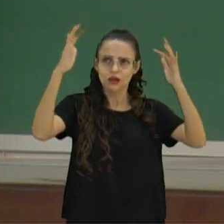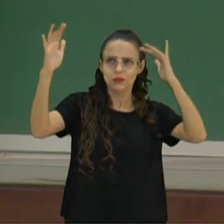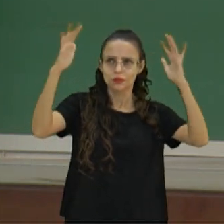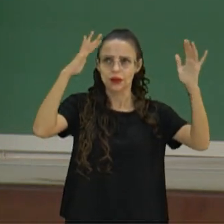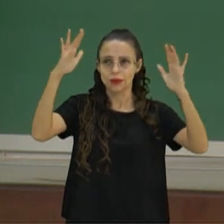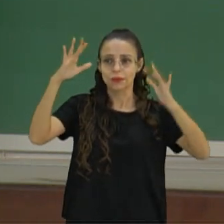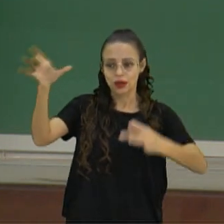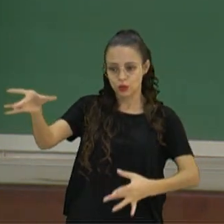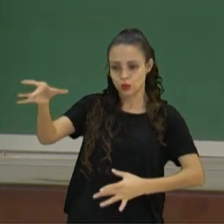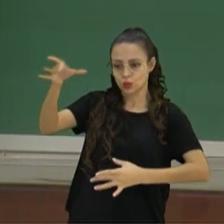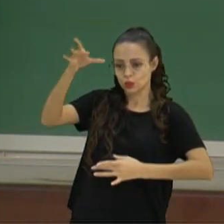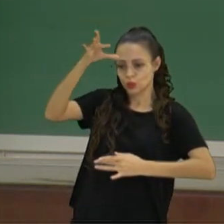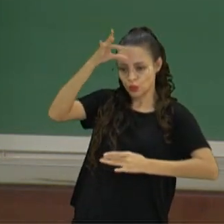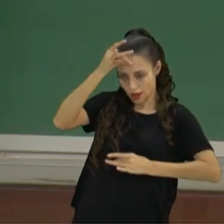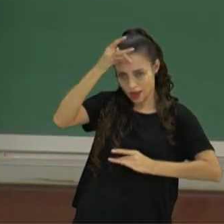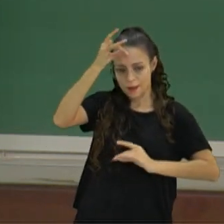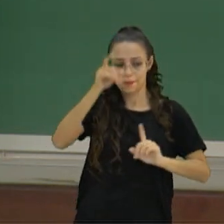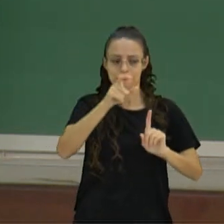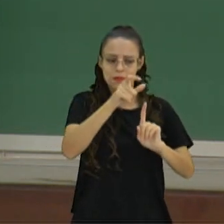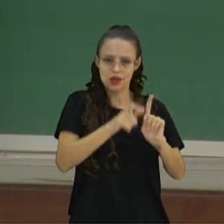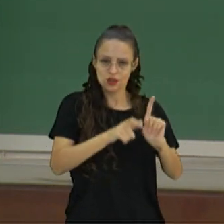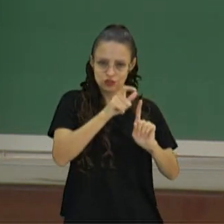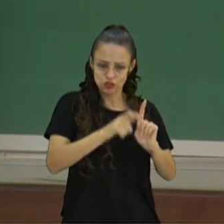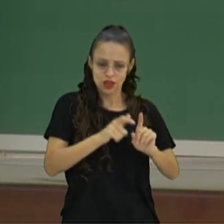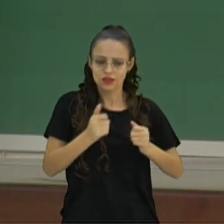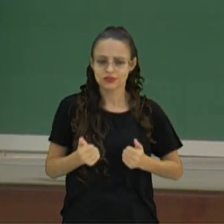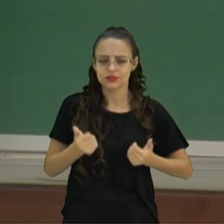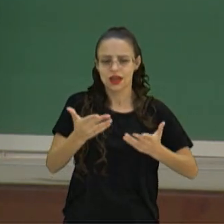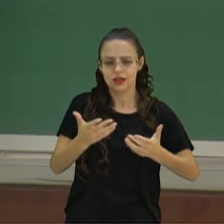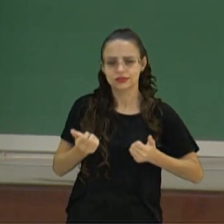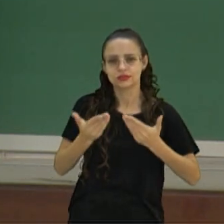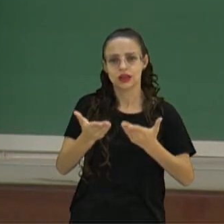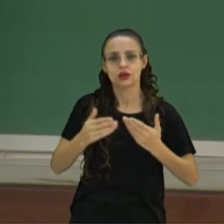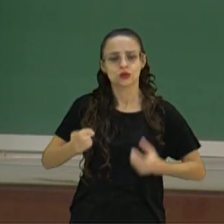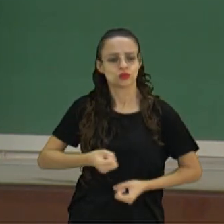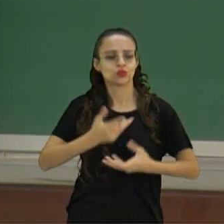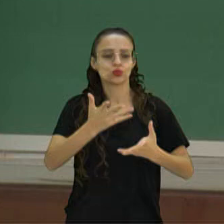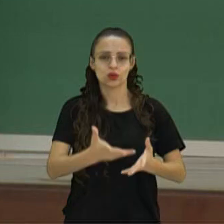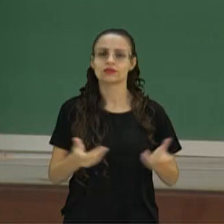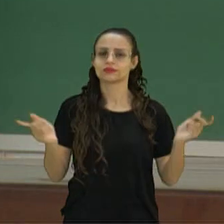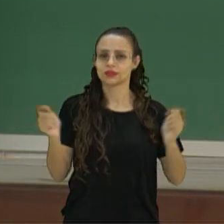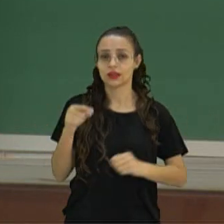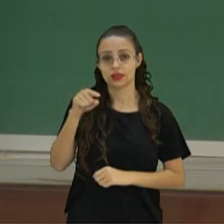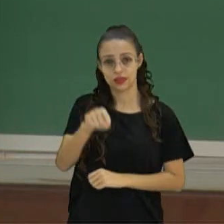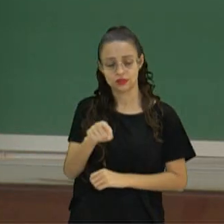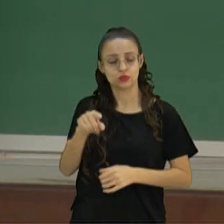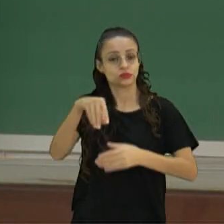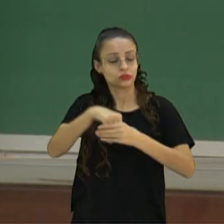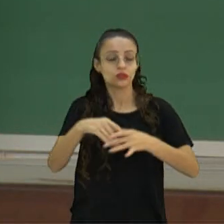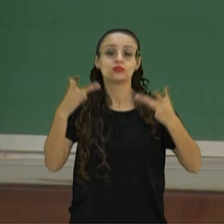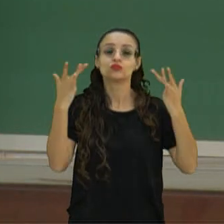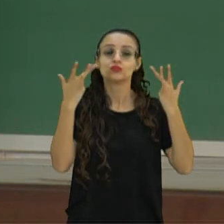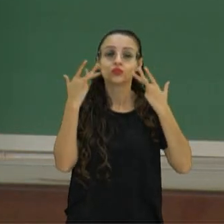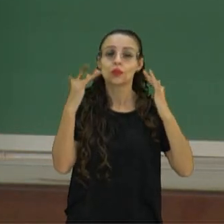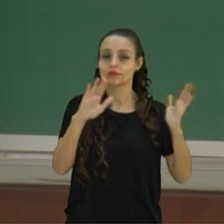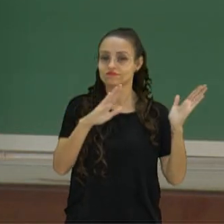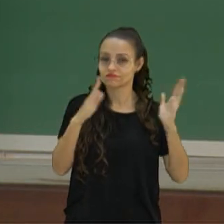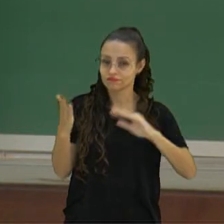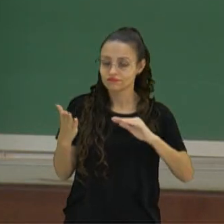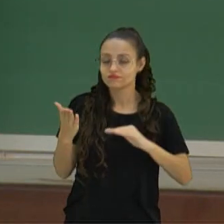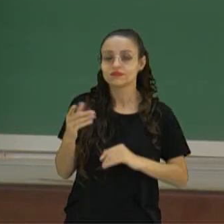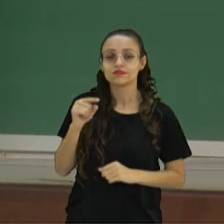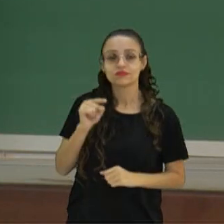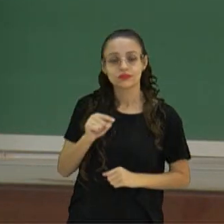representar determinado personagem, vai criar situações, né? Tudo isso aí pode ser tratado dentro da dramaturgia, dentro da dramatização, tanto